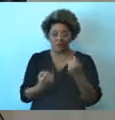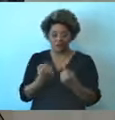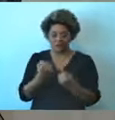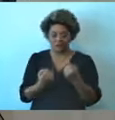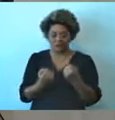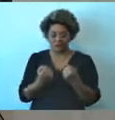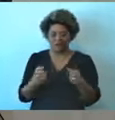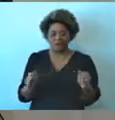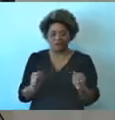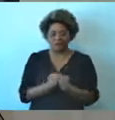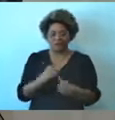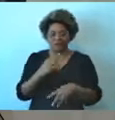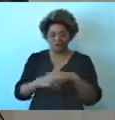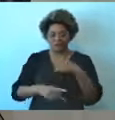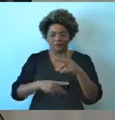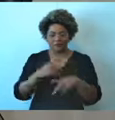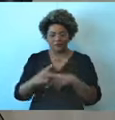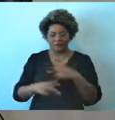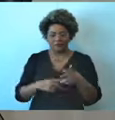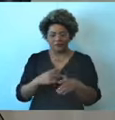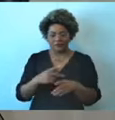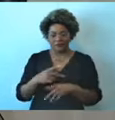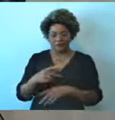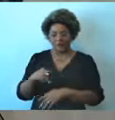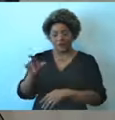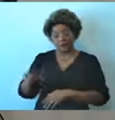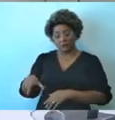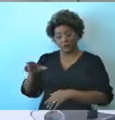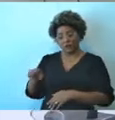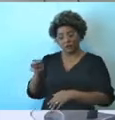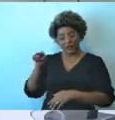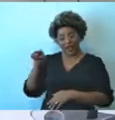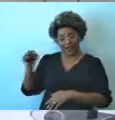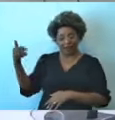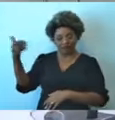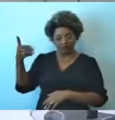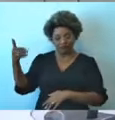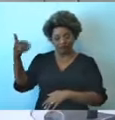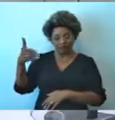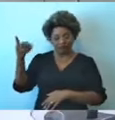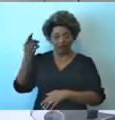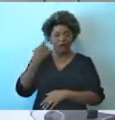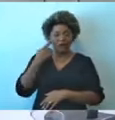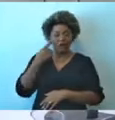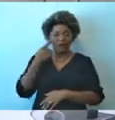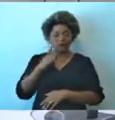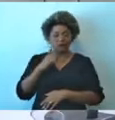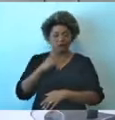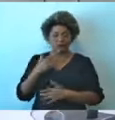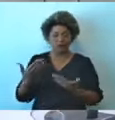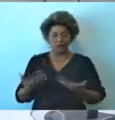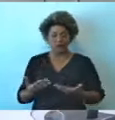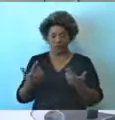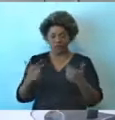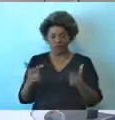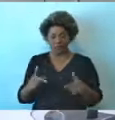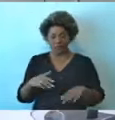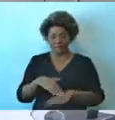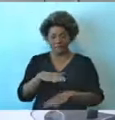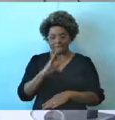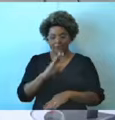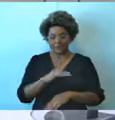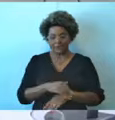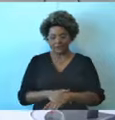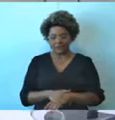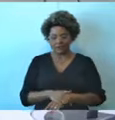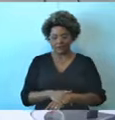população e como quem passa ali diariamente, eu vejo que existia uma faixa que hoje não existe mais. Mas, enfim, o ponto